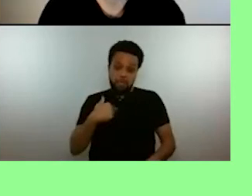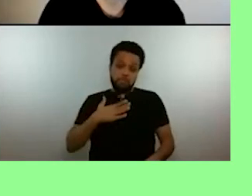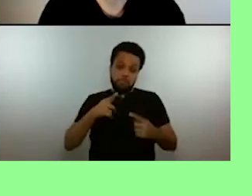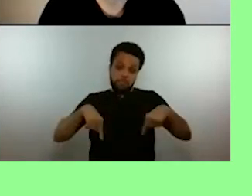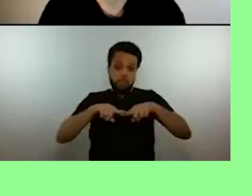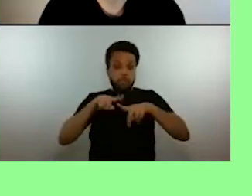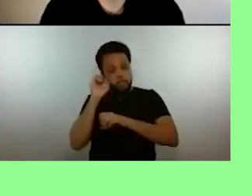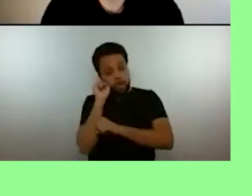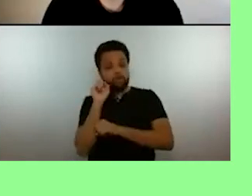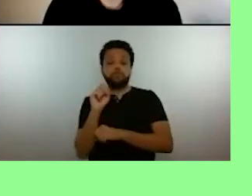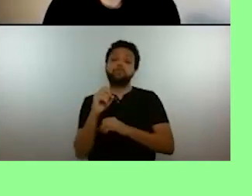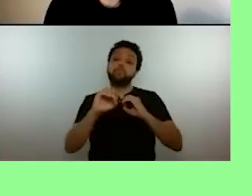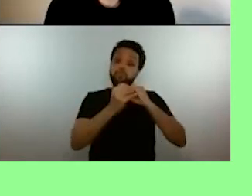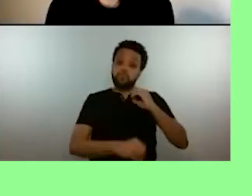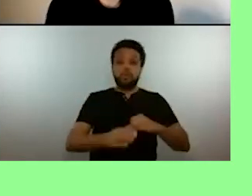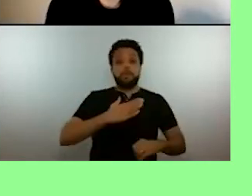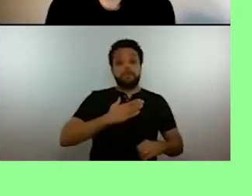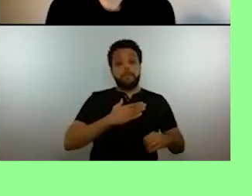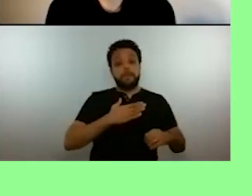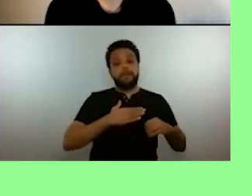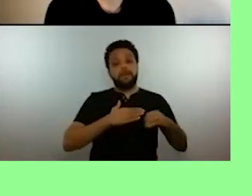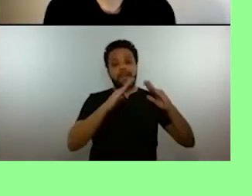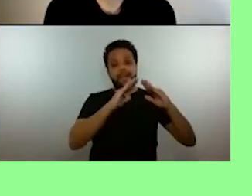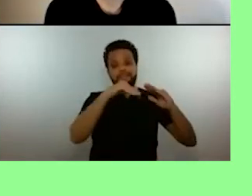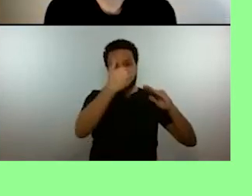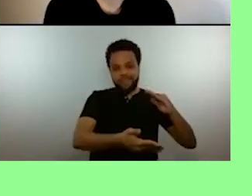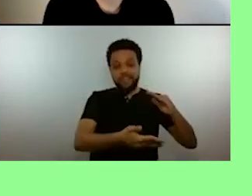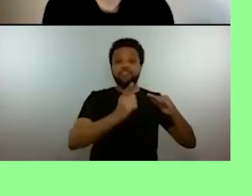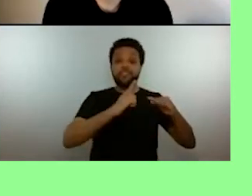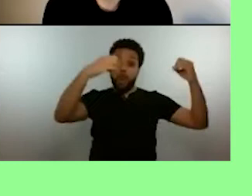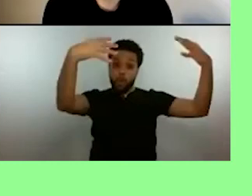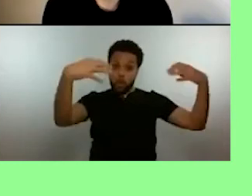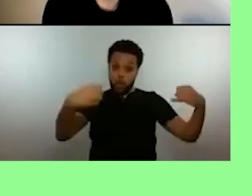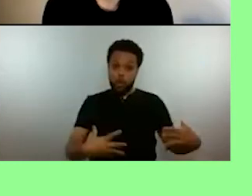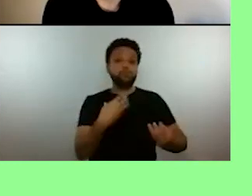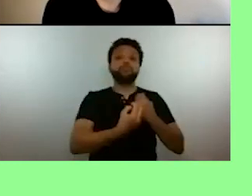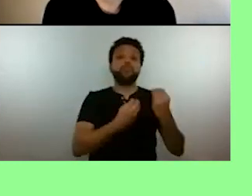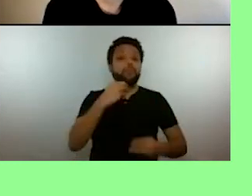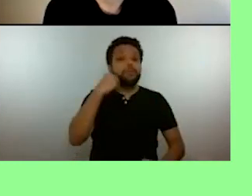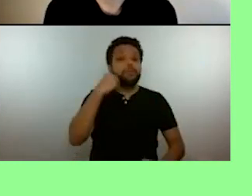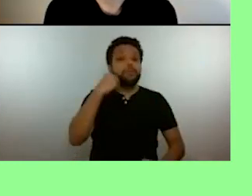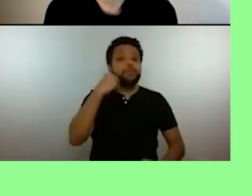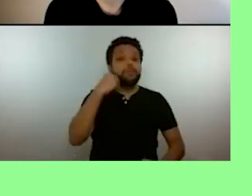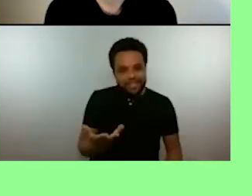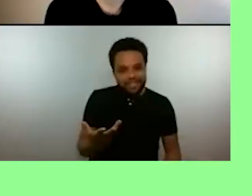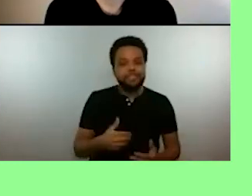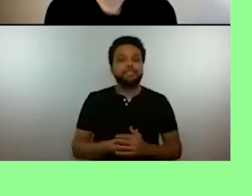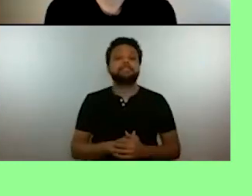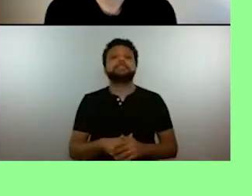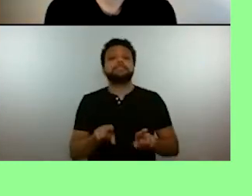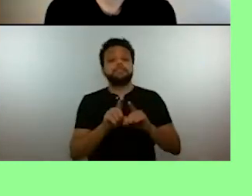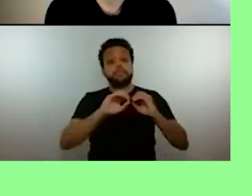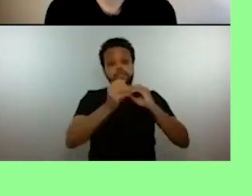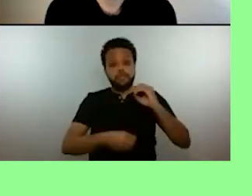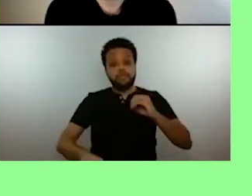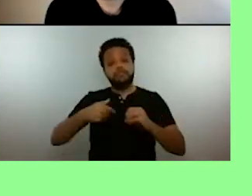Zoom na minha varanda, que é bem clara, como que vai ser essa experiência para mim. Posso usar o Zoom deitada